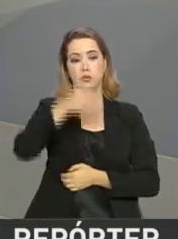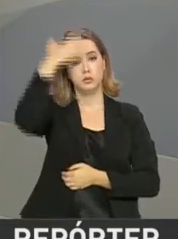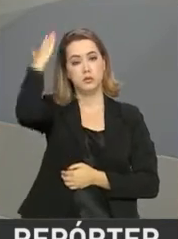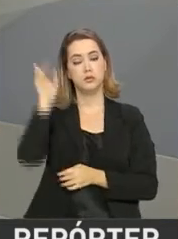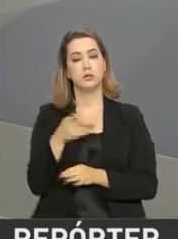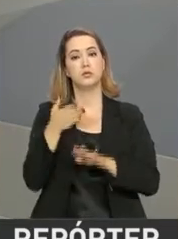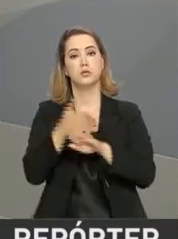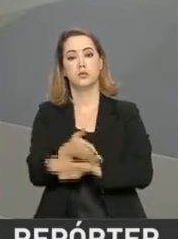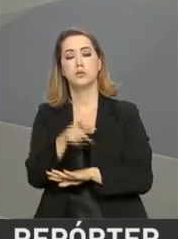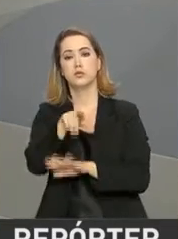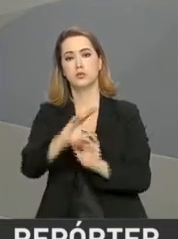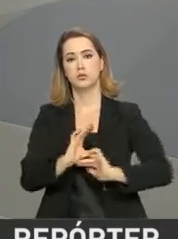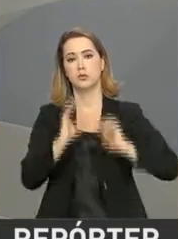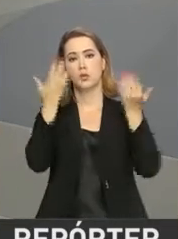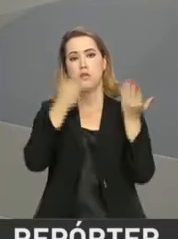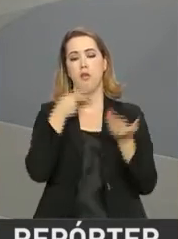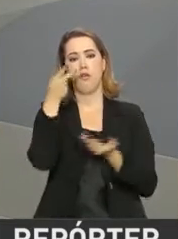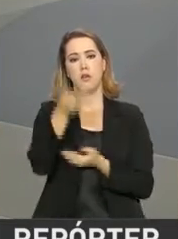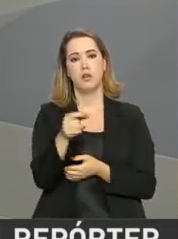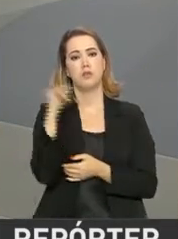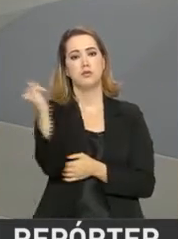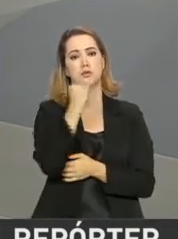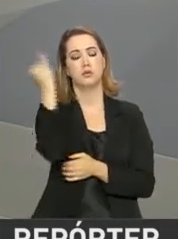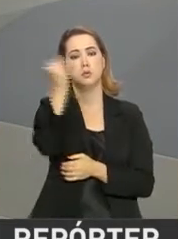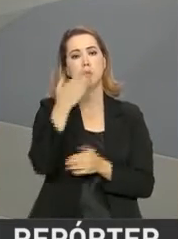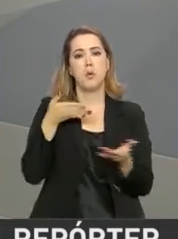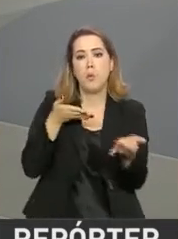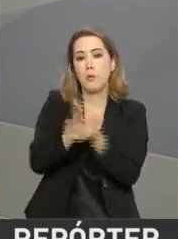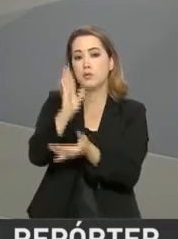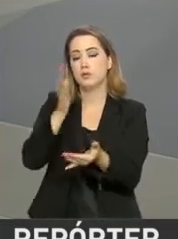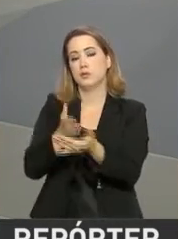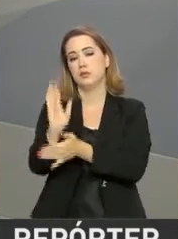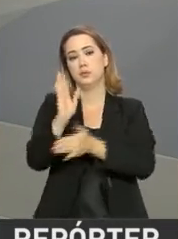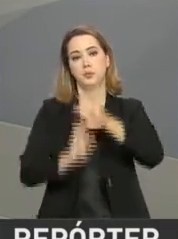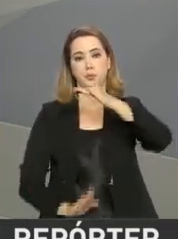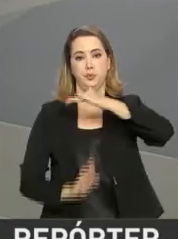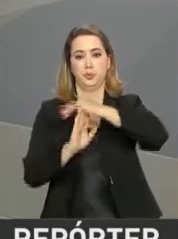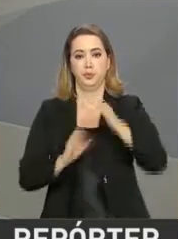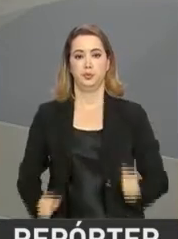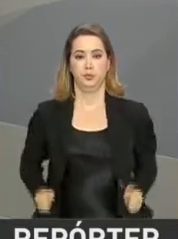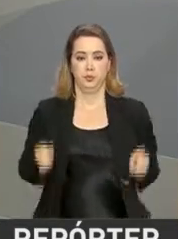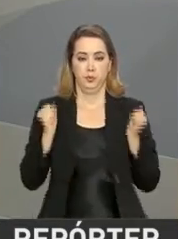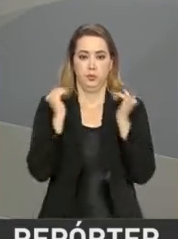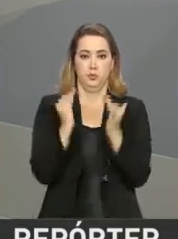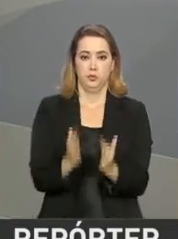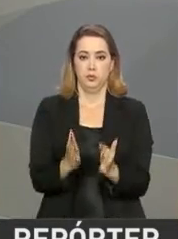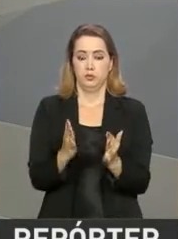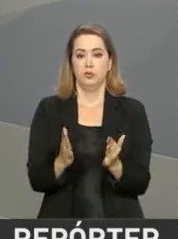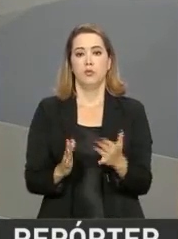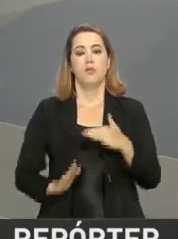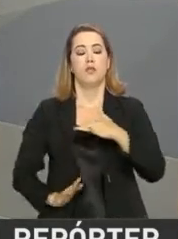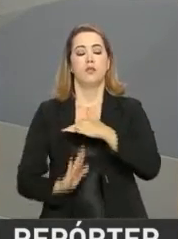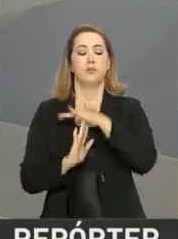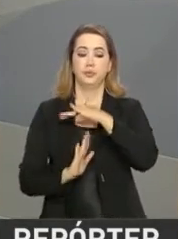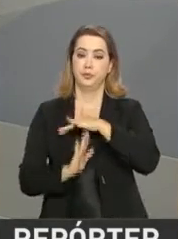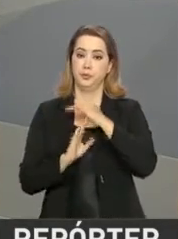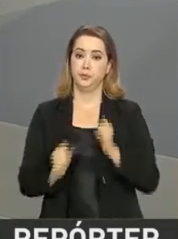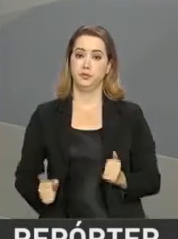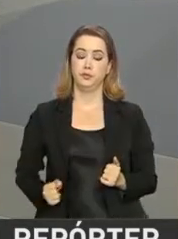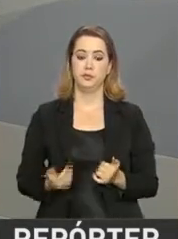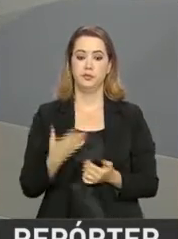essa cerimônia para falar sobre a importância da aprovação da proposta de emenda à constituição que cria um limite para os gastos